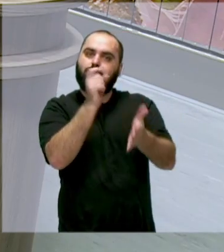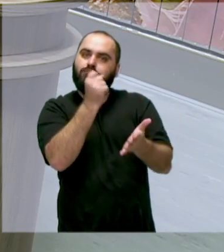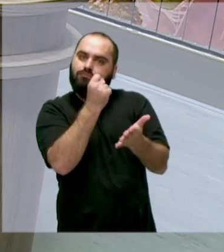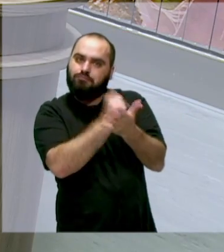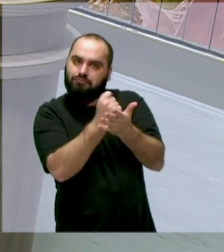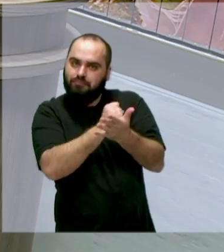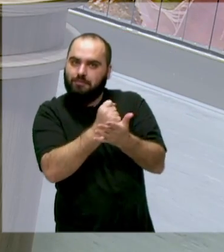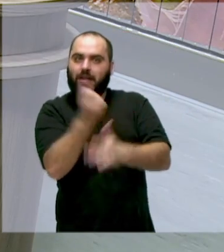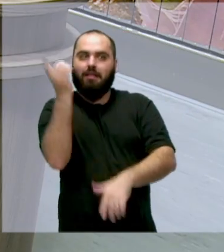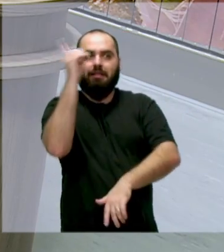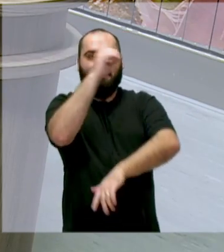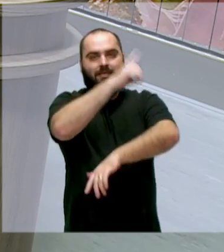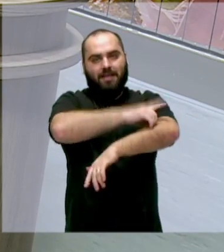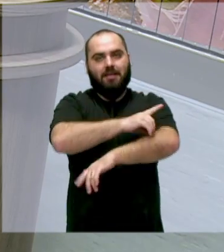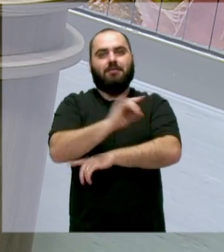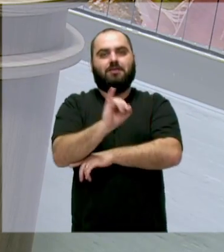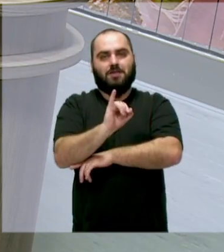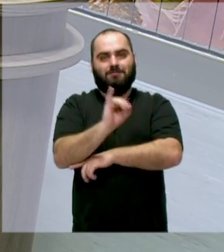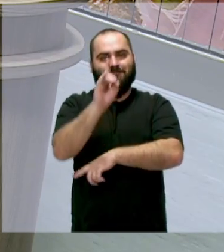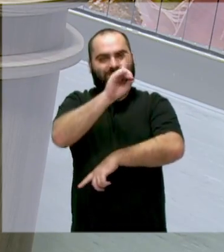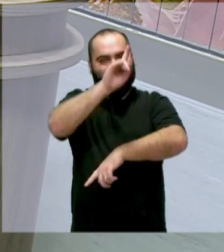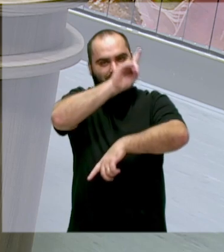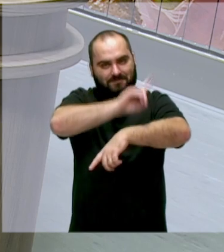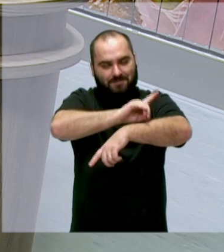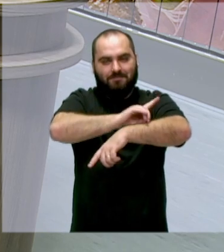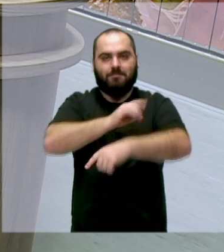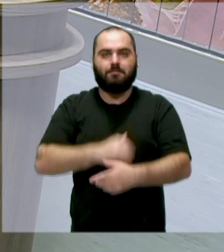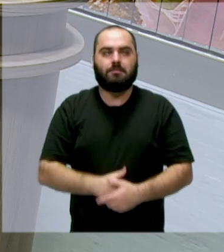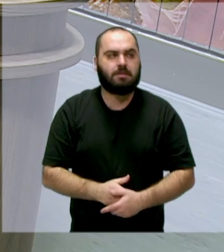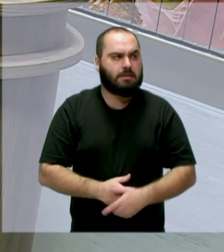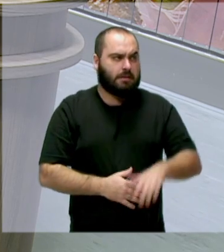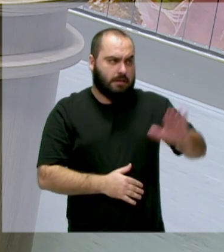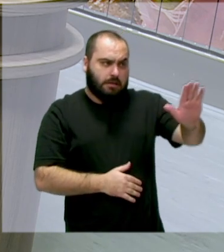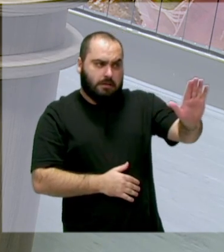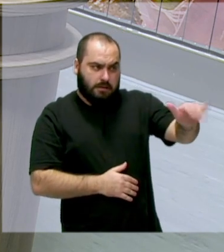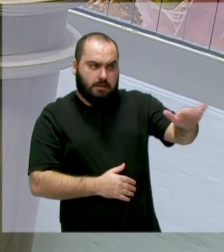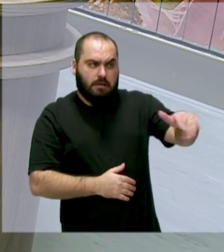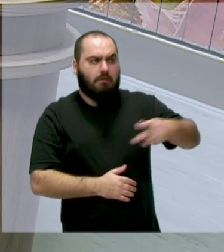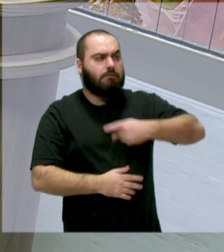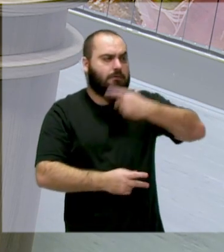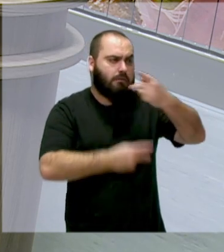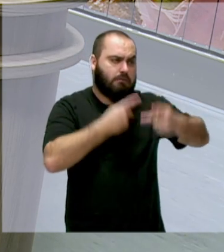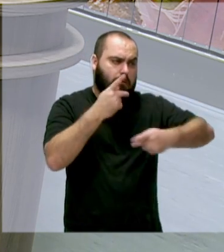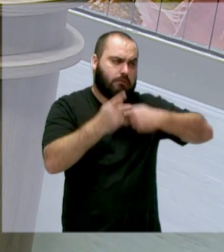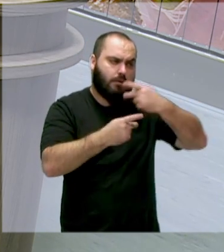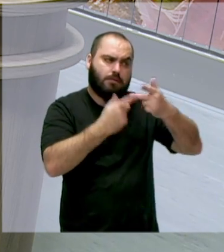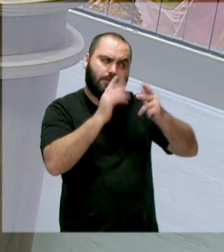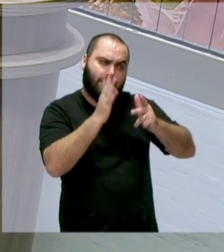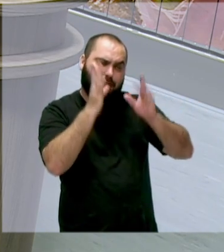aqui em Itajaí. Lúcio, tá, a gente falou de tanta coisa, mas ainda tem tanto assunto, né?